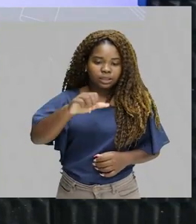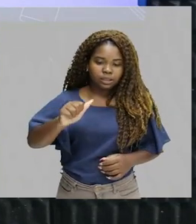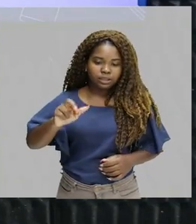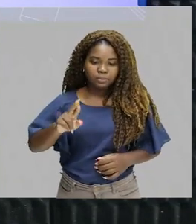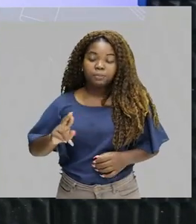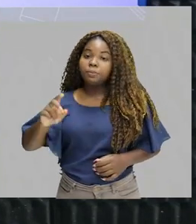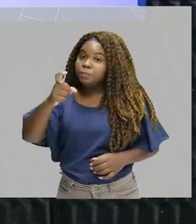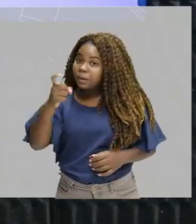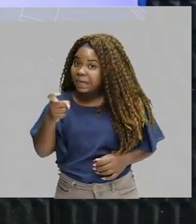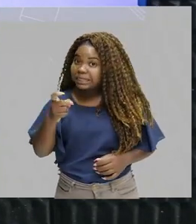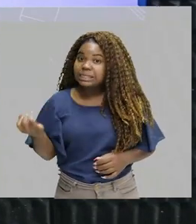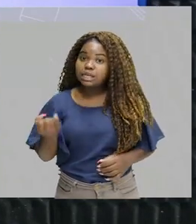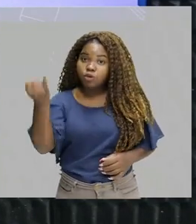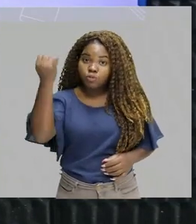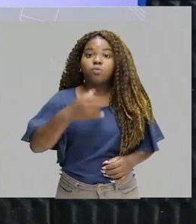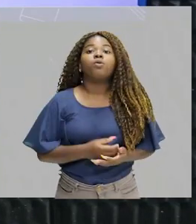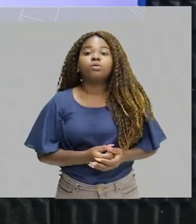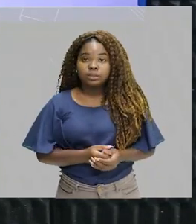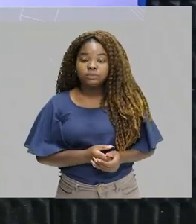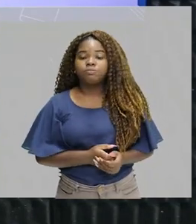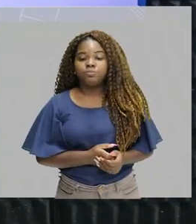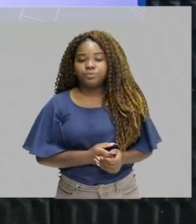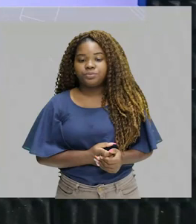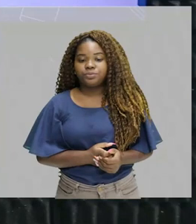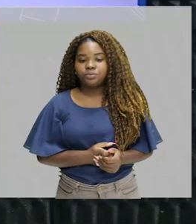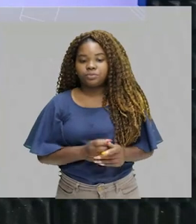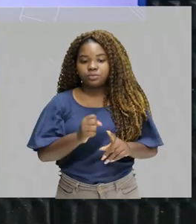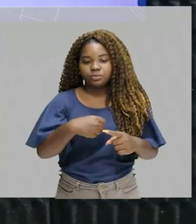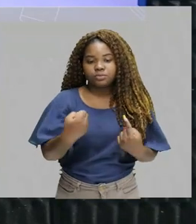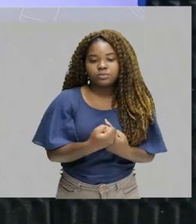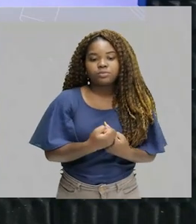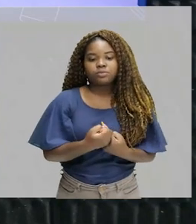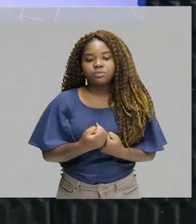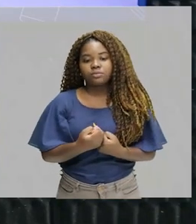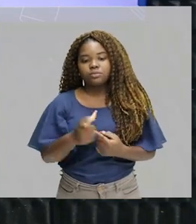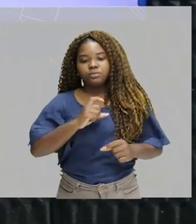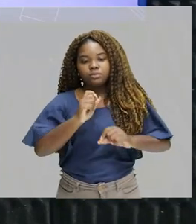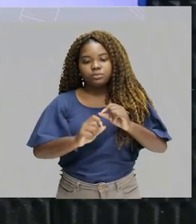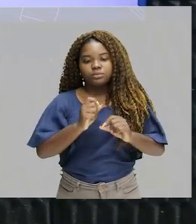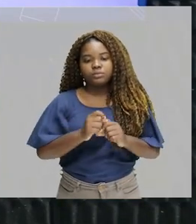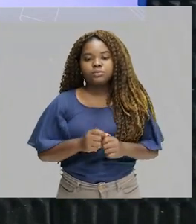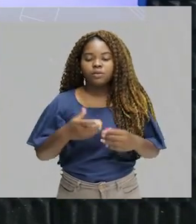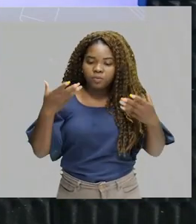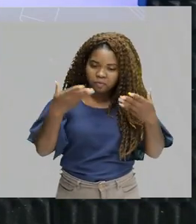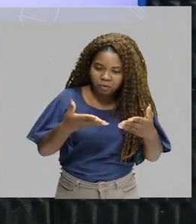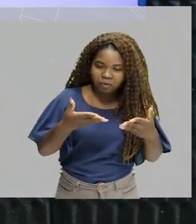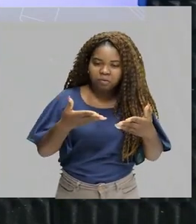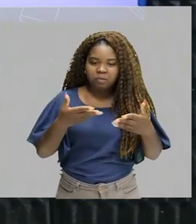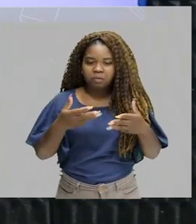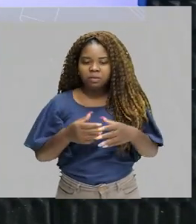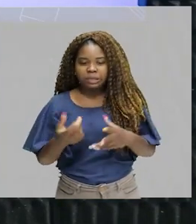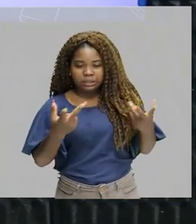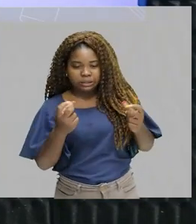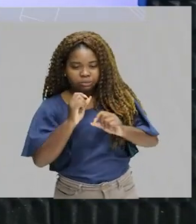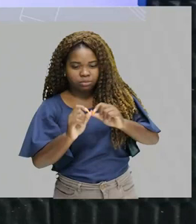autor da sociologia clássica foi quem procurou colocar no centro de sua análise